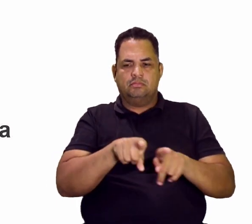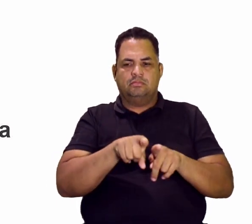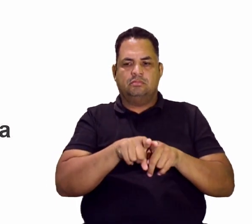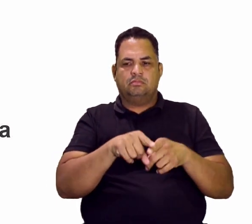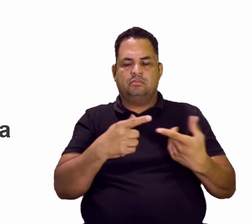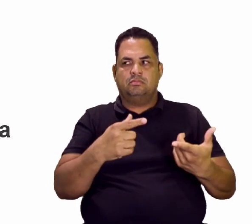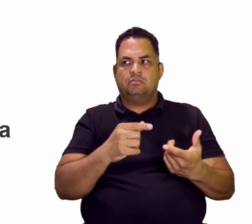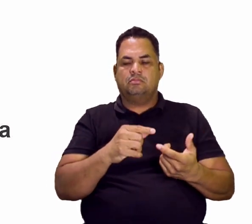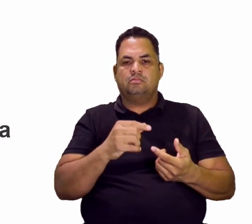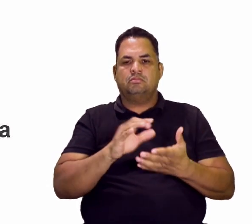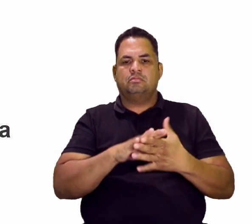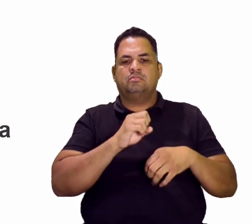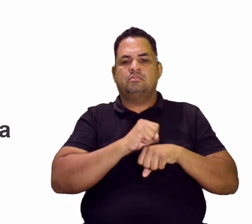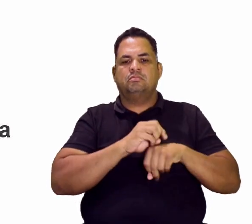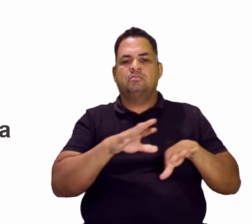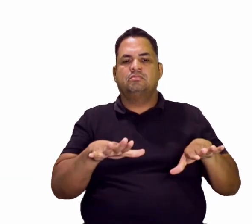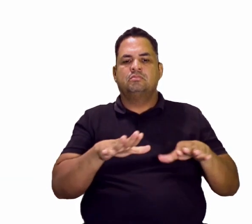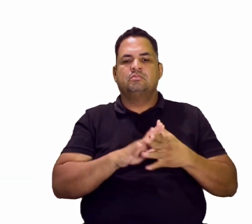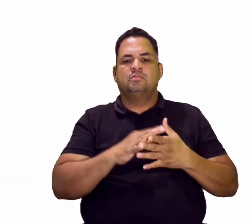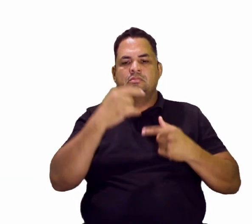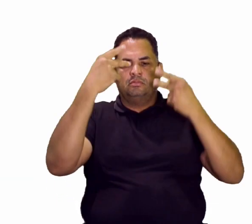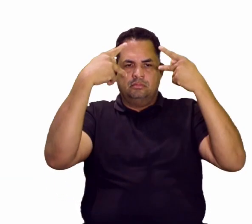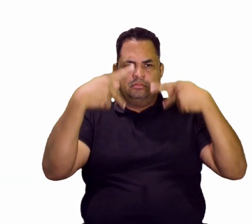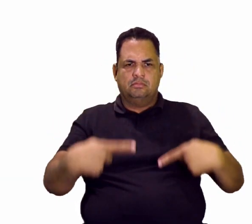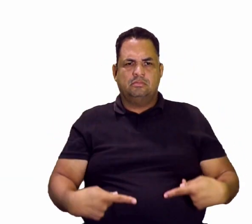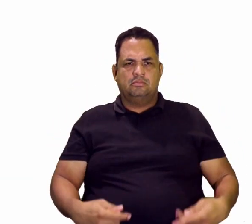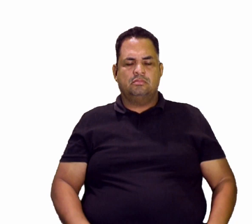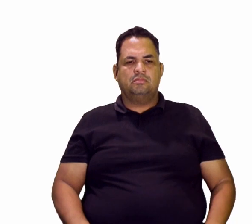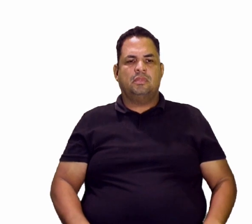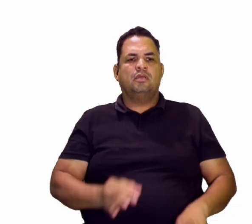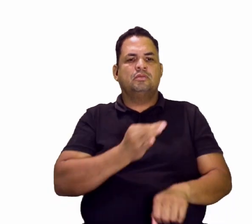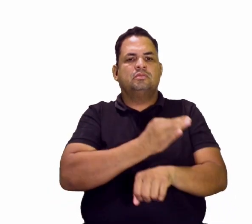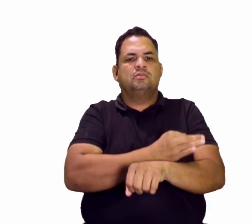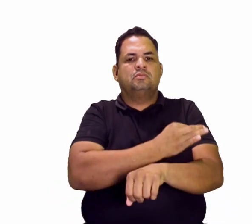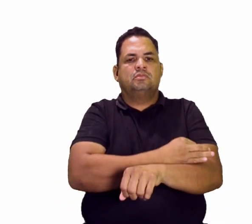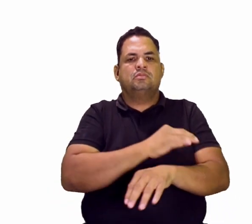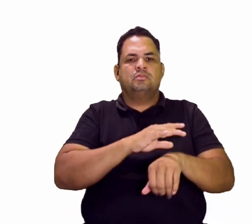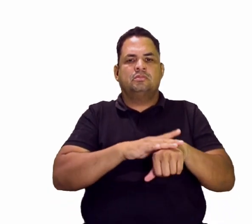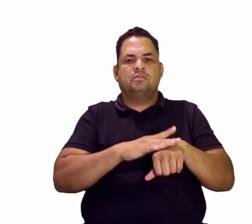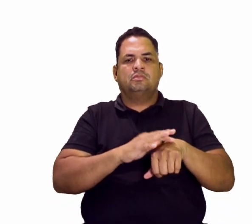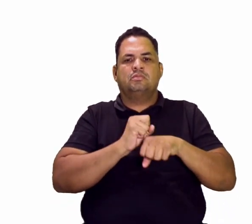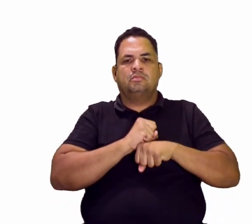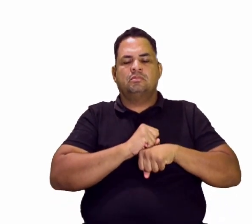transmitindo também para a espécie humana. A rubéola é uma doença